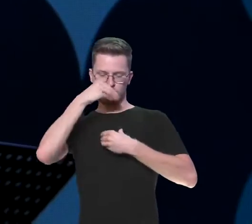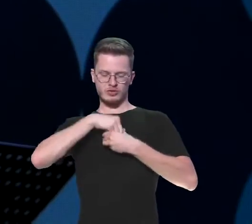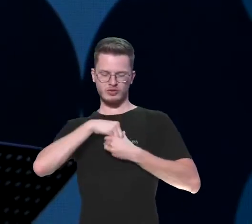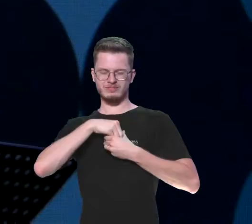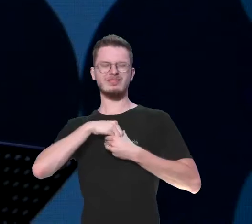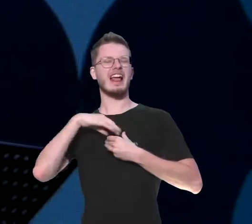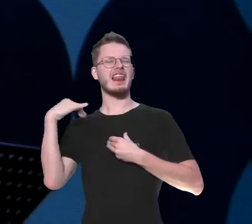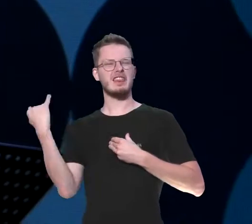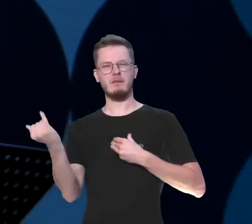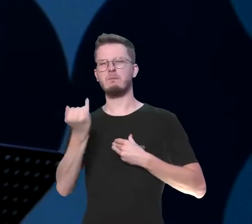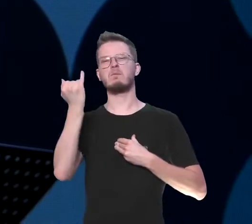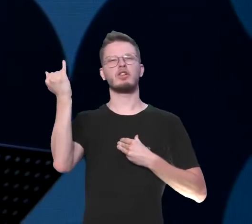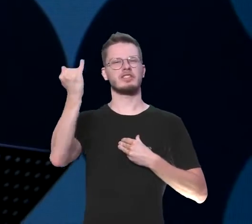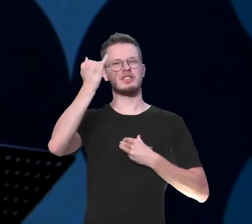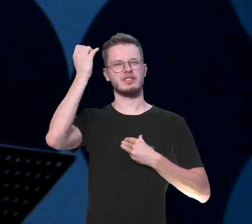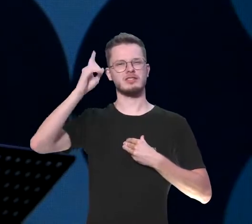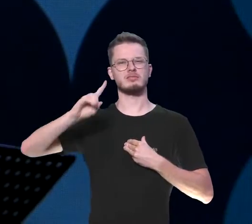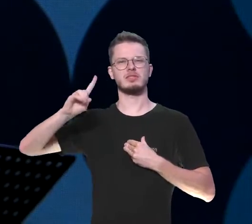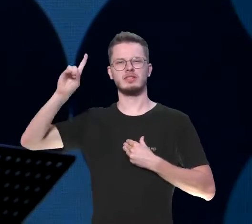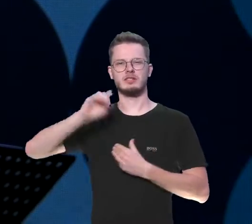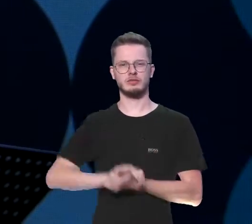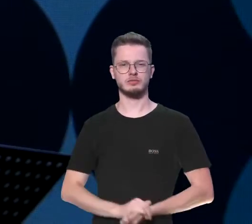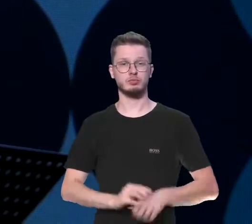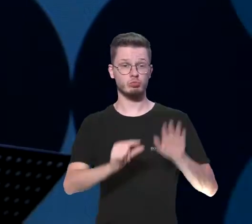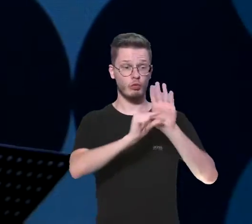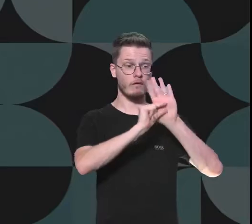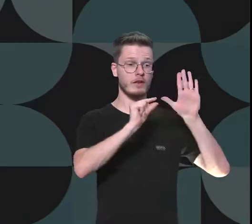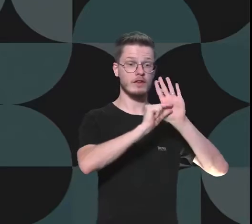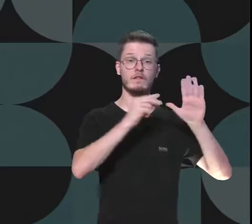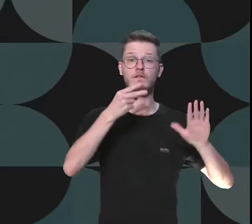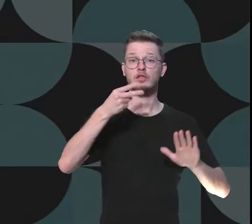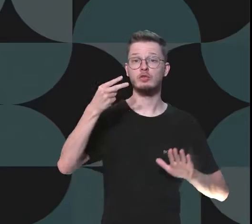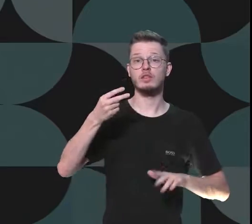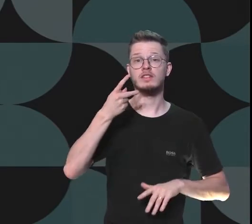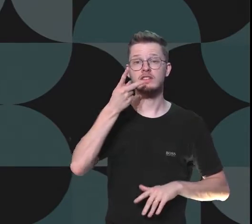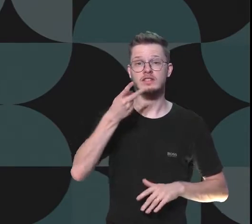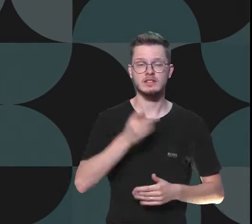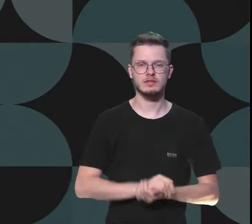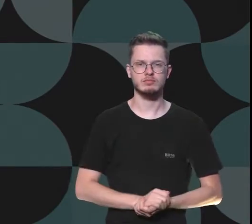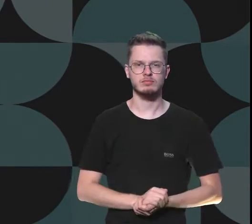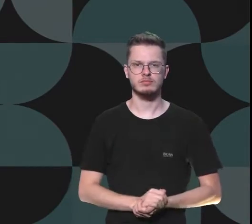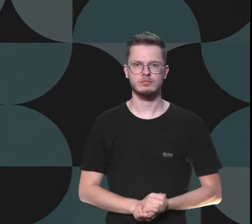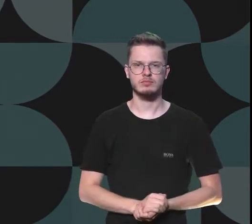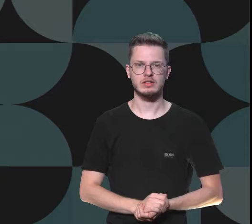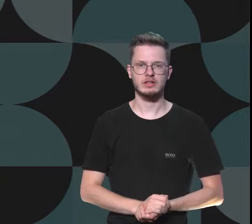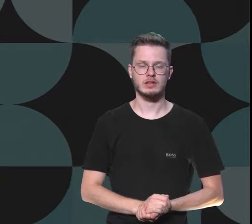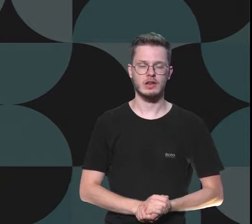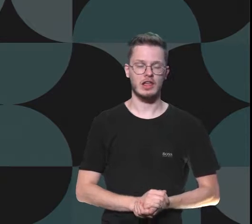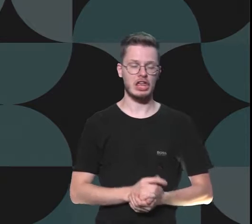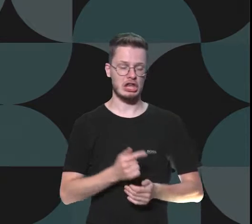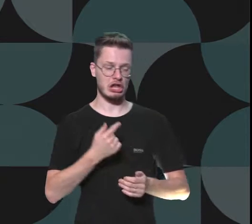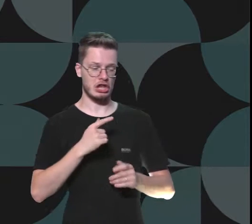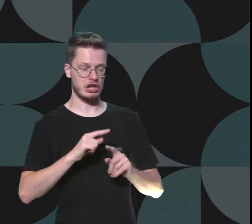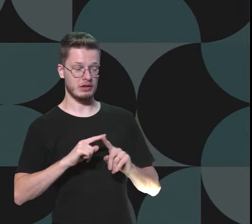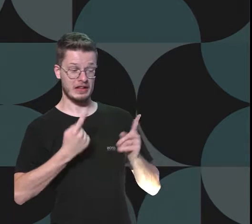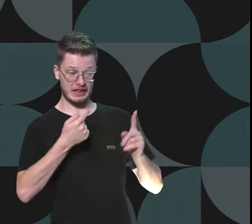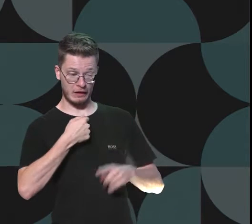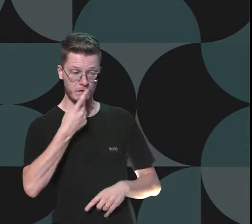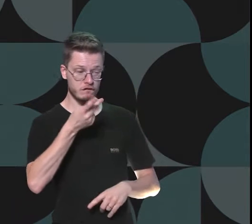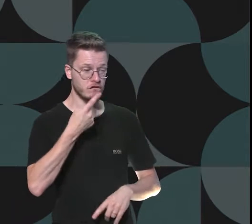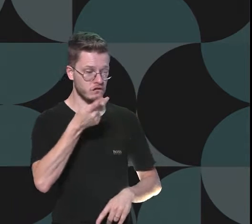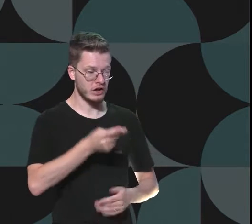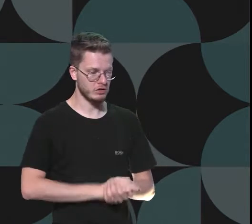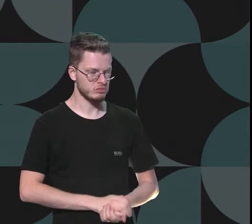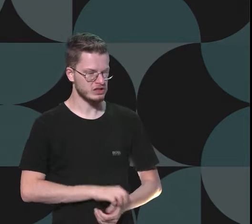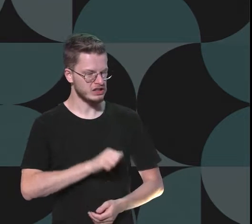importa para Deus. Versículo 22 vai dizer, eu porém lhes digo, que todo aquele que se irá contra o seu irmão,